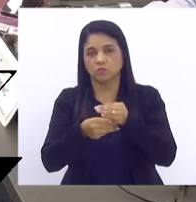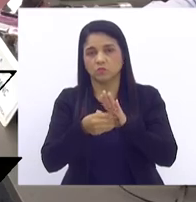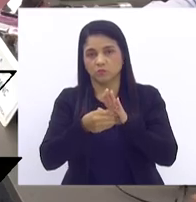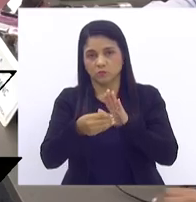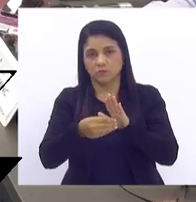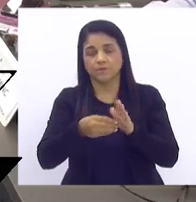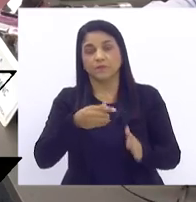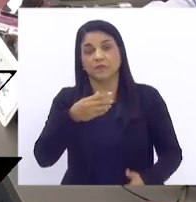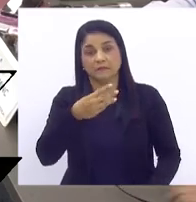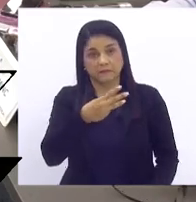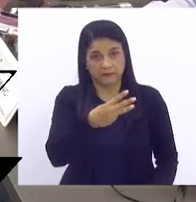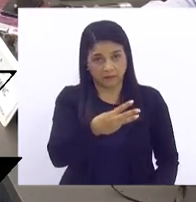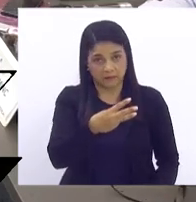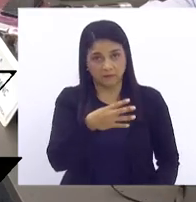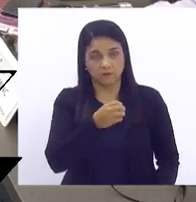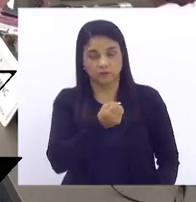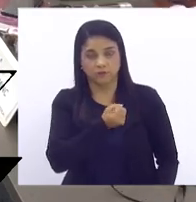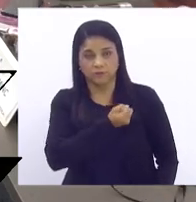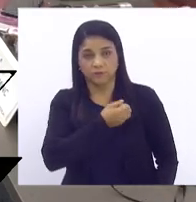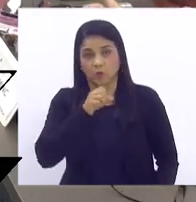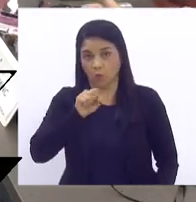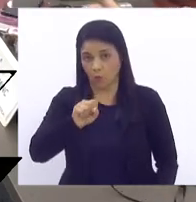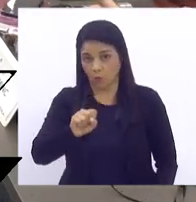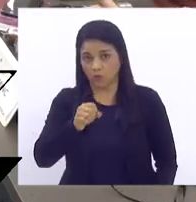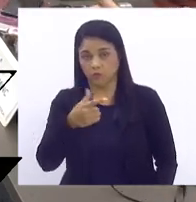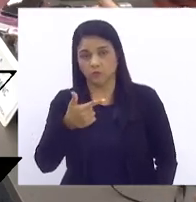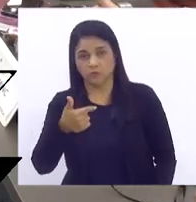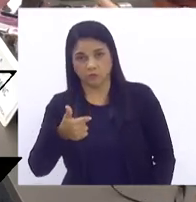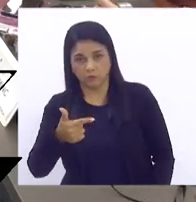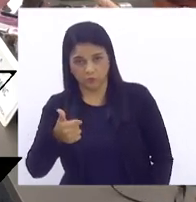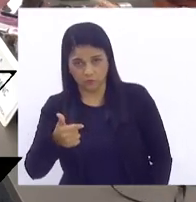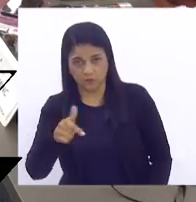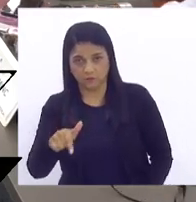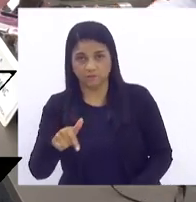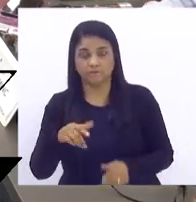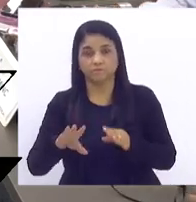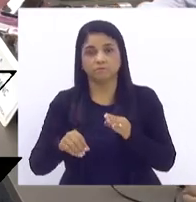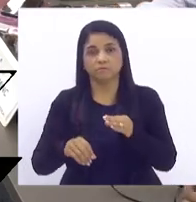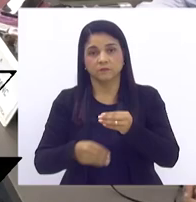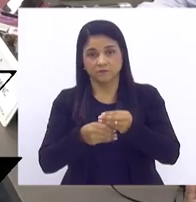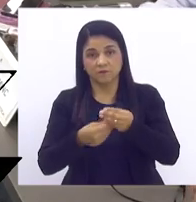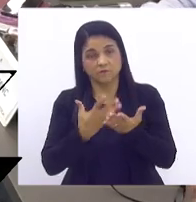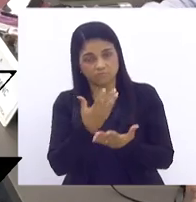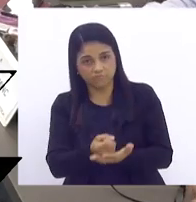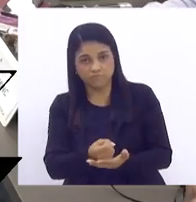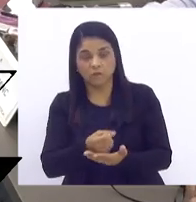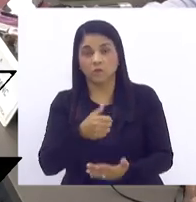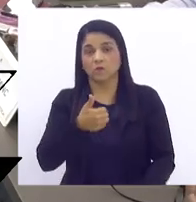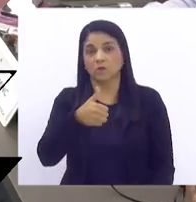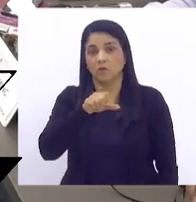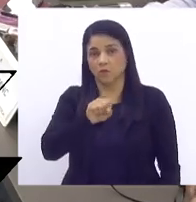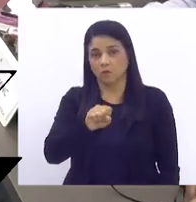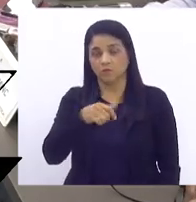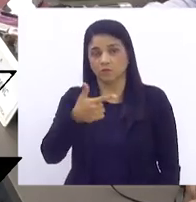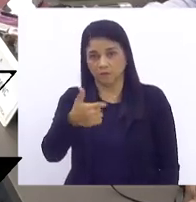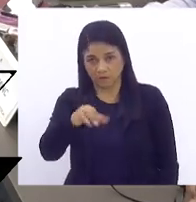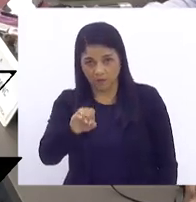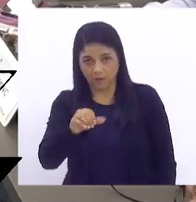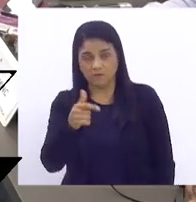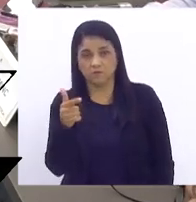3, 8 e 12, favorável com subemenda aglutinativa às emendas 2, 9, 10 e